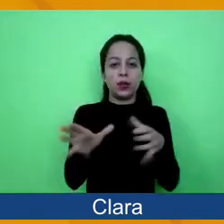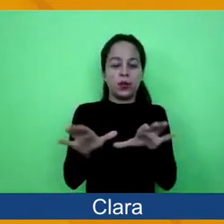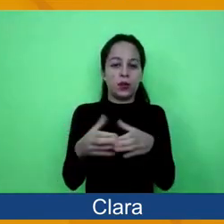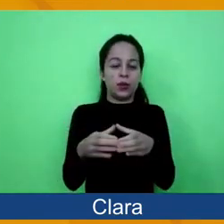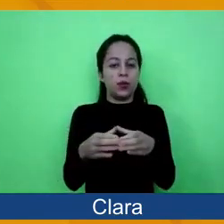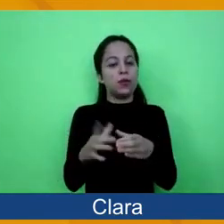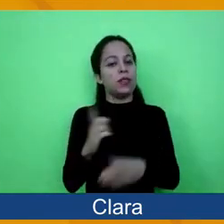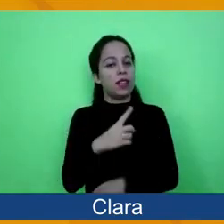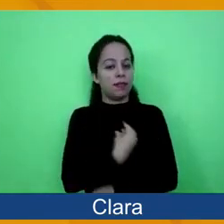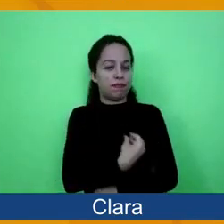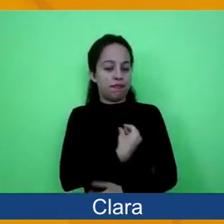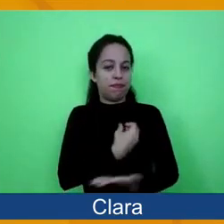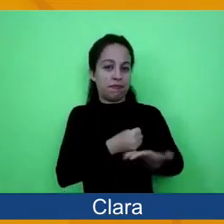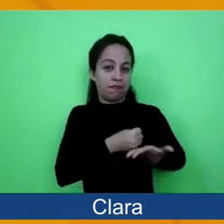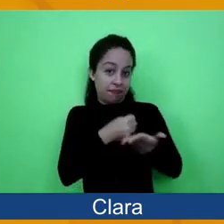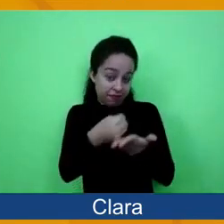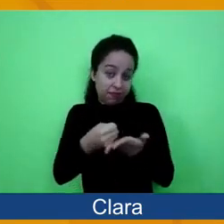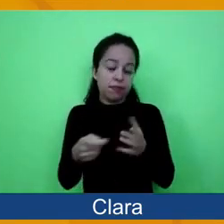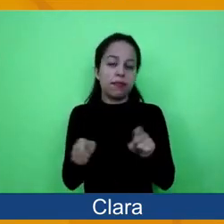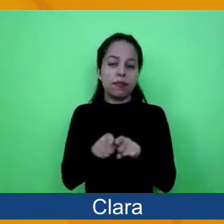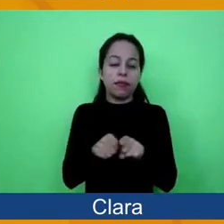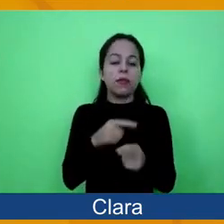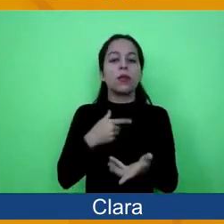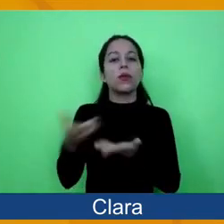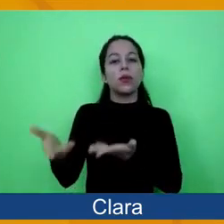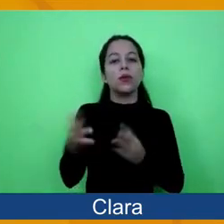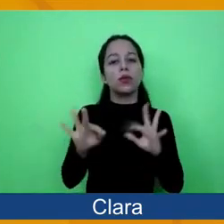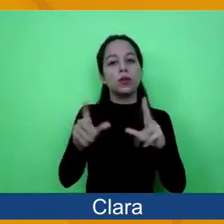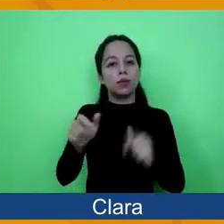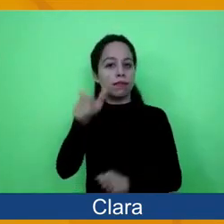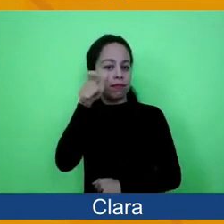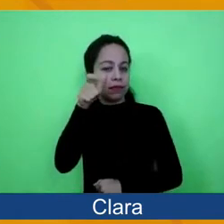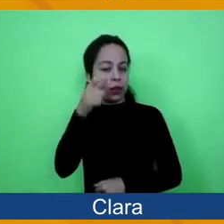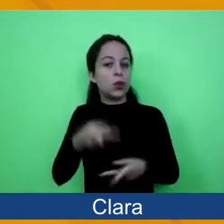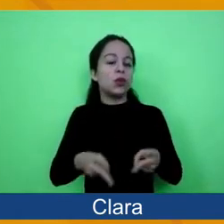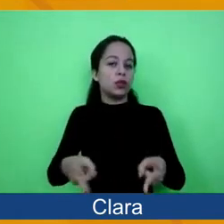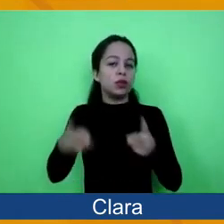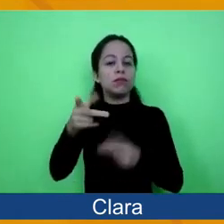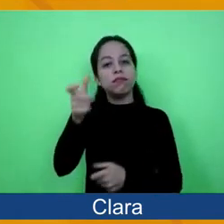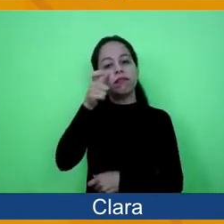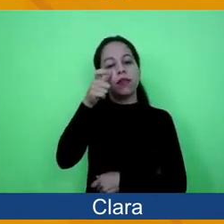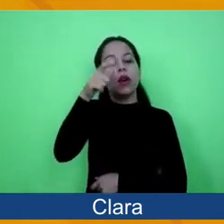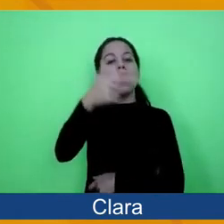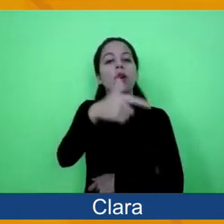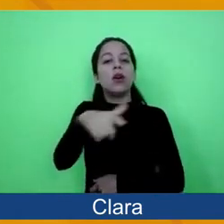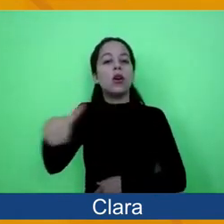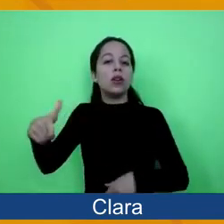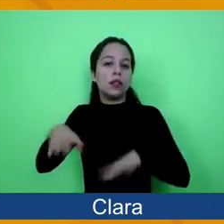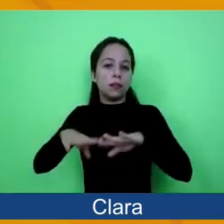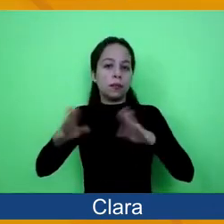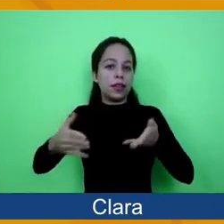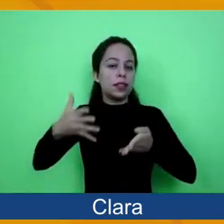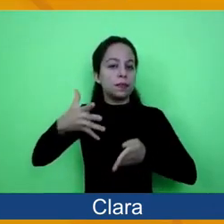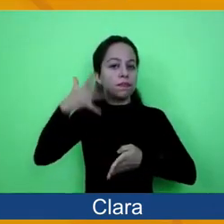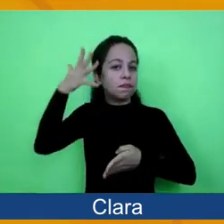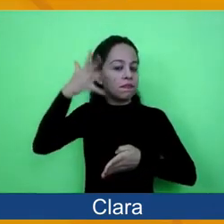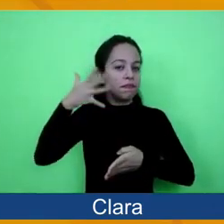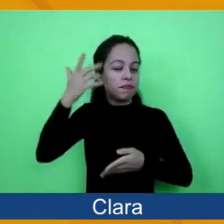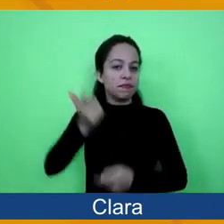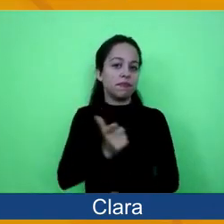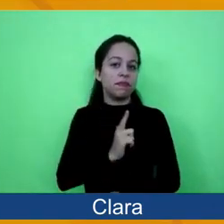todo aí e convido todos que estão nos assistindo a continuarem vendo as demais mesas do Congresso. Temos ainda mais um dia e meio